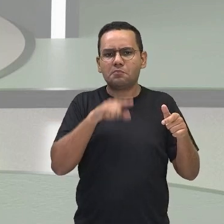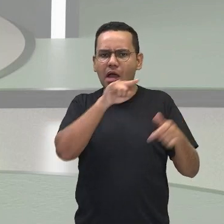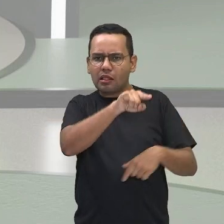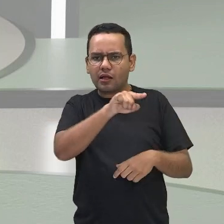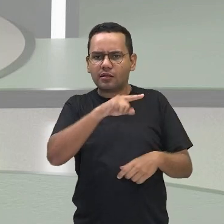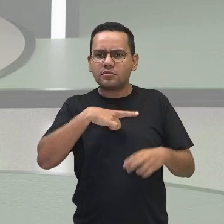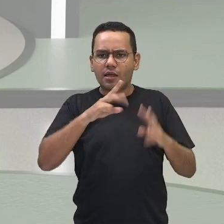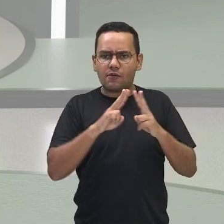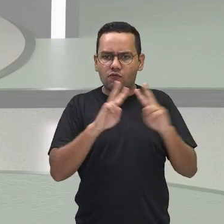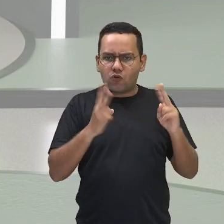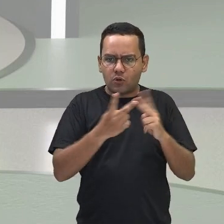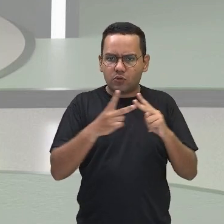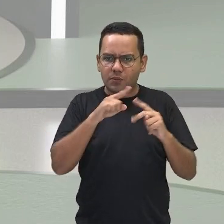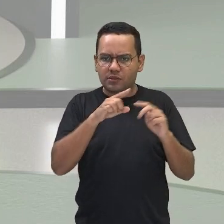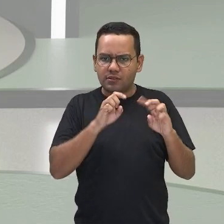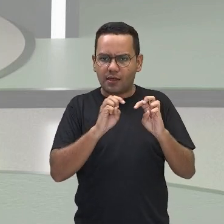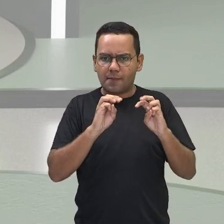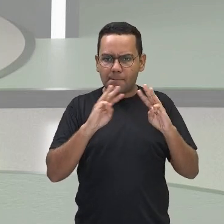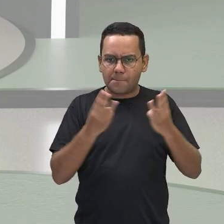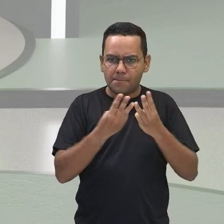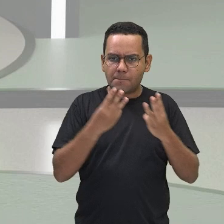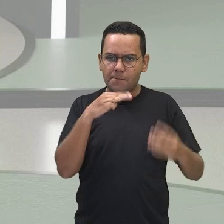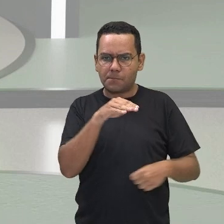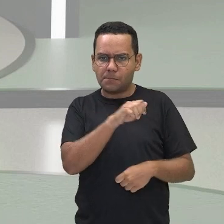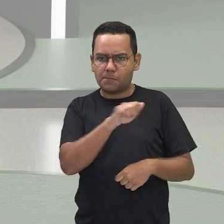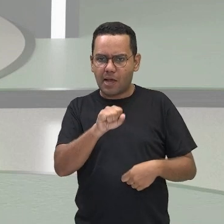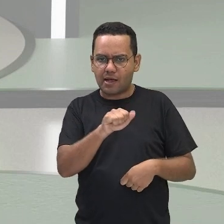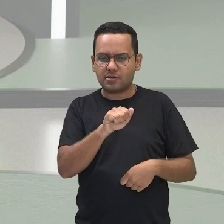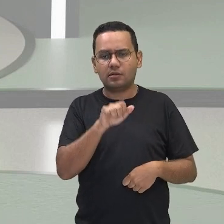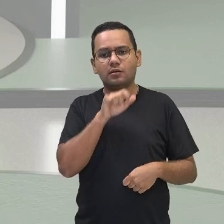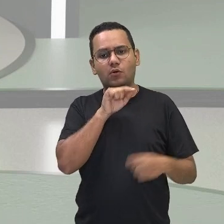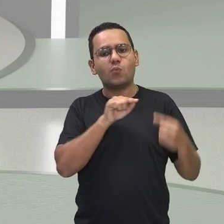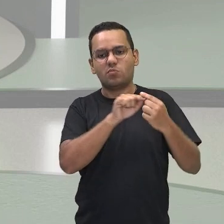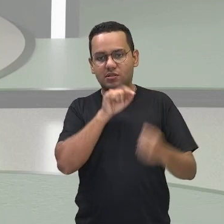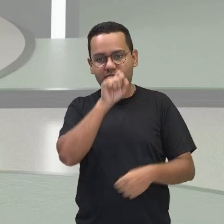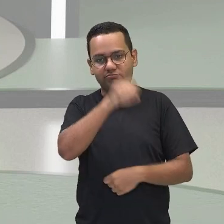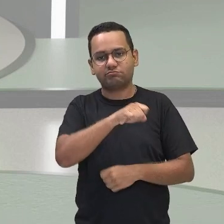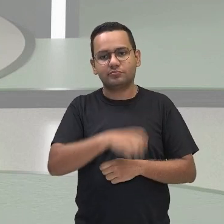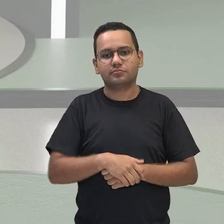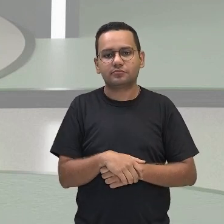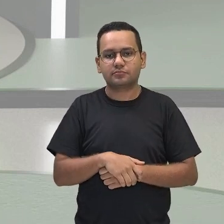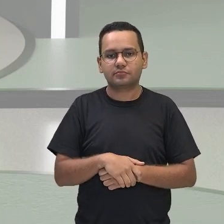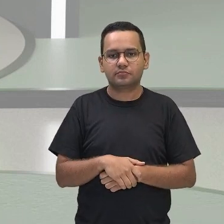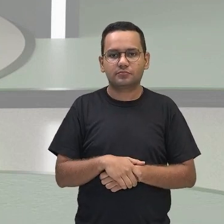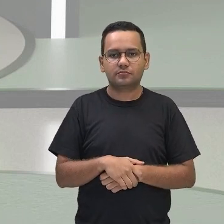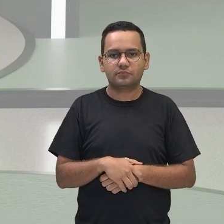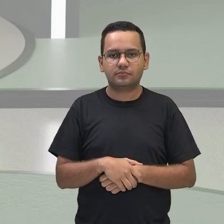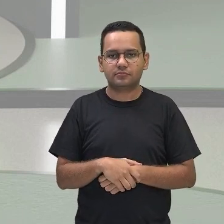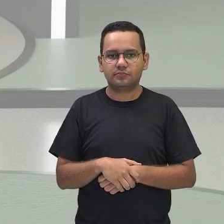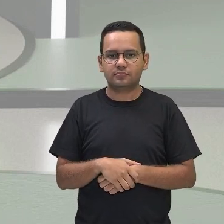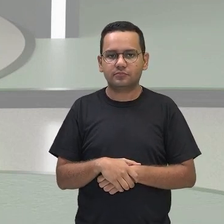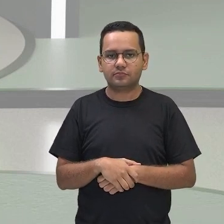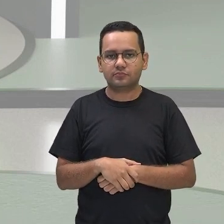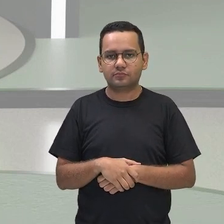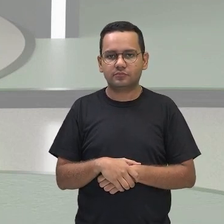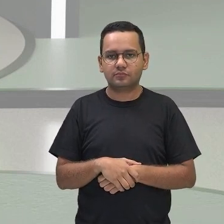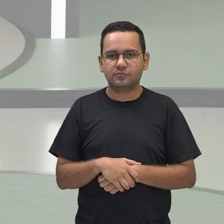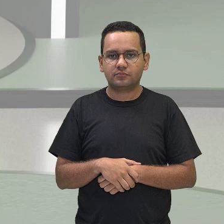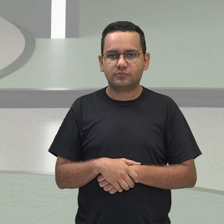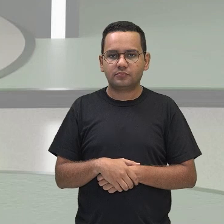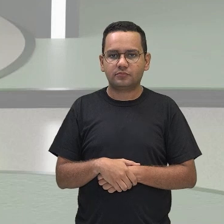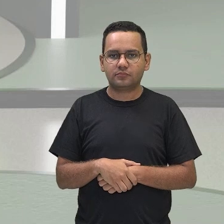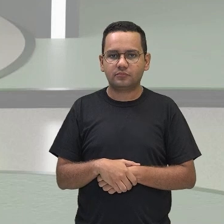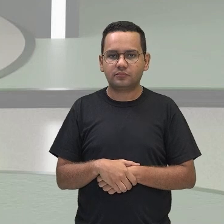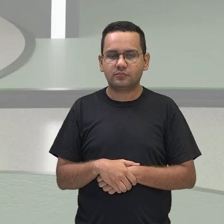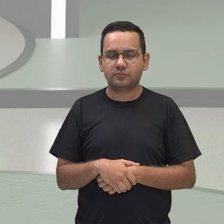volume? Então, a árvore é uma matéria. Se eu processo, né,